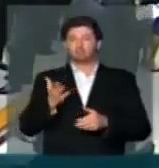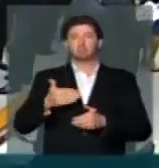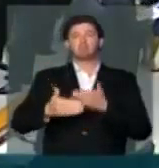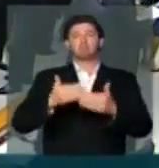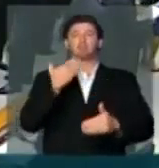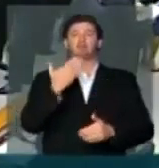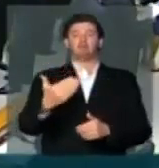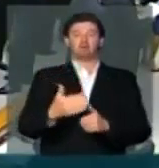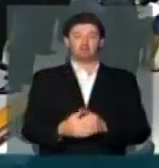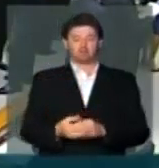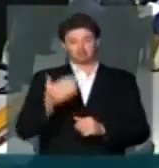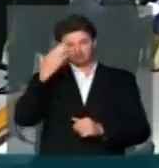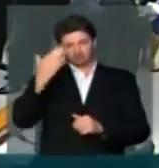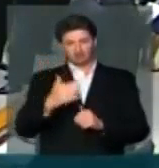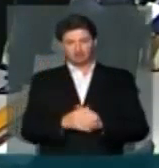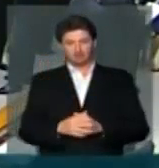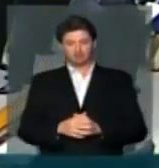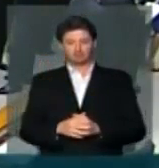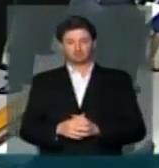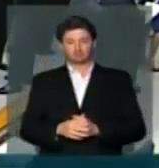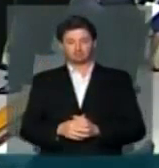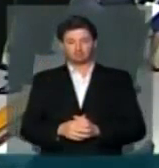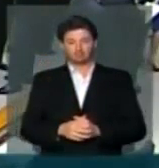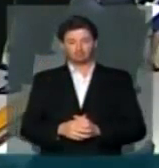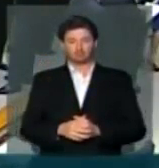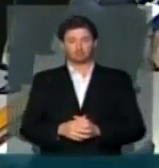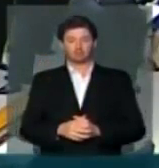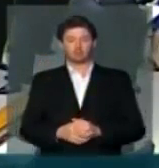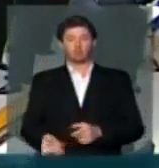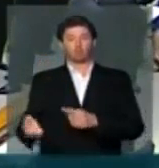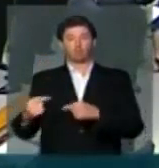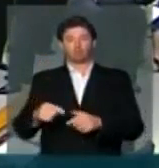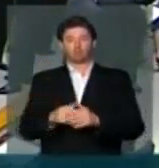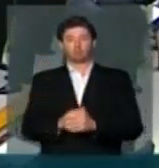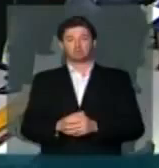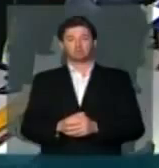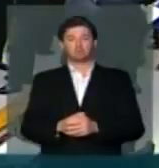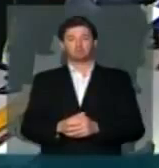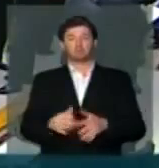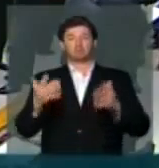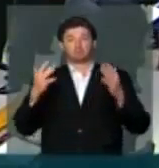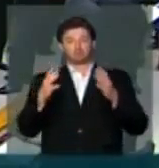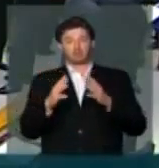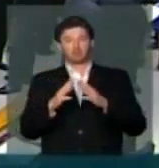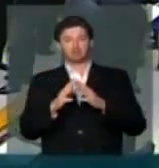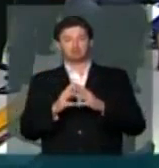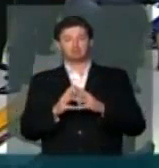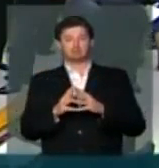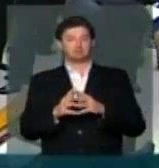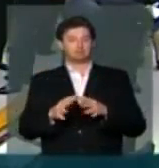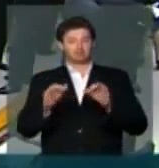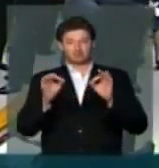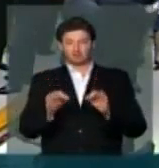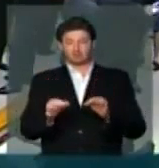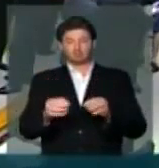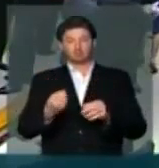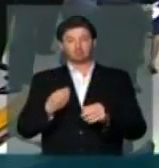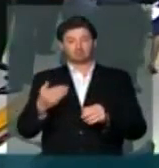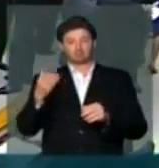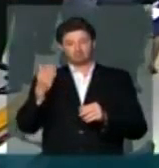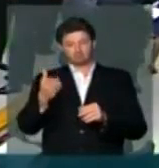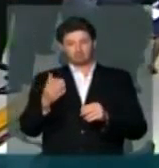Como vota a minoria? Senhor presidente. Senhor presidente. Aproveitar para parabenizar que, senhor presidente, exatamente sobre a presença de